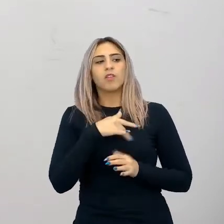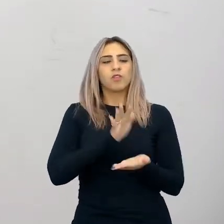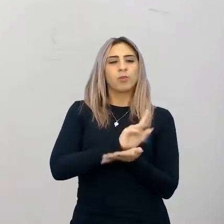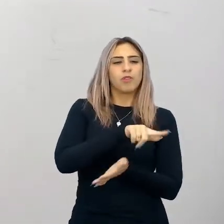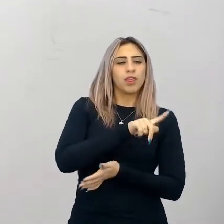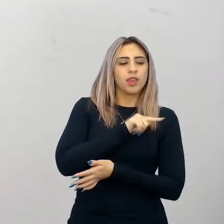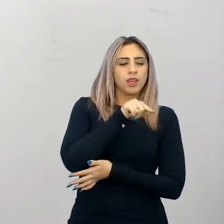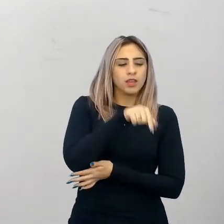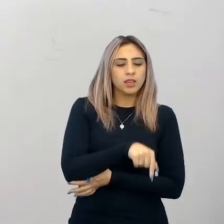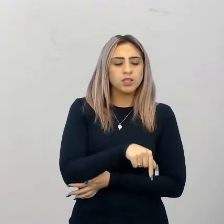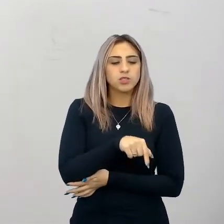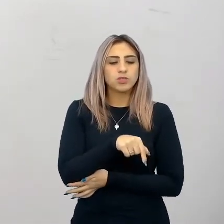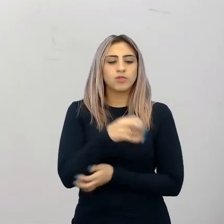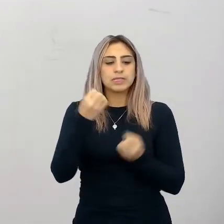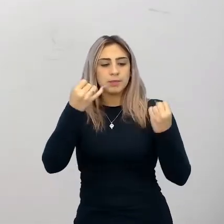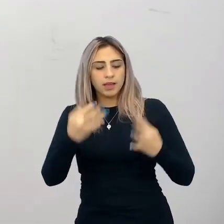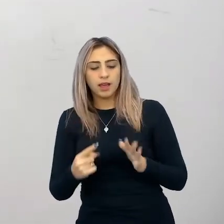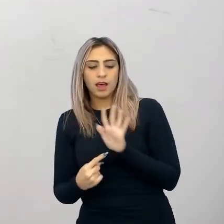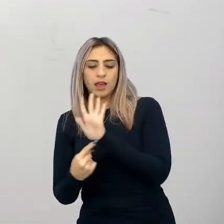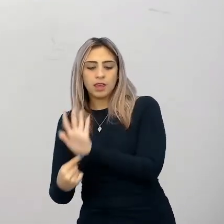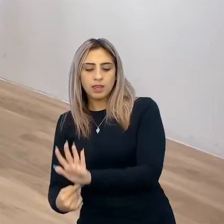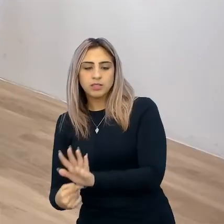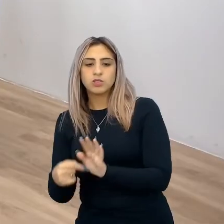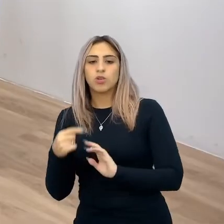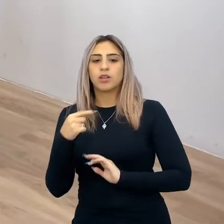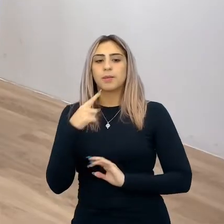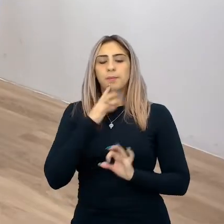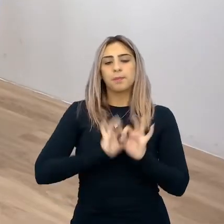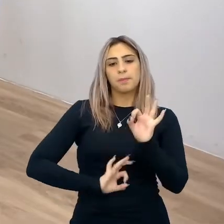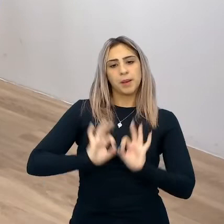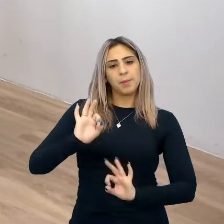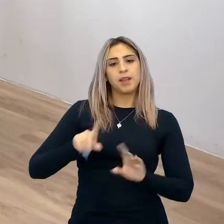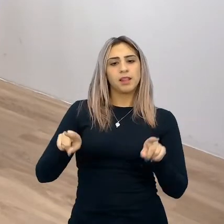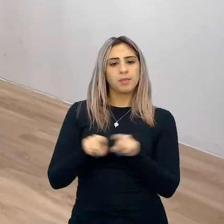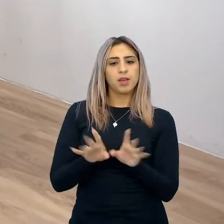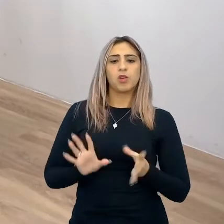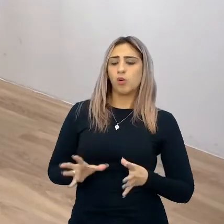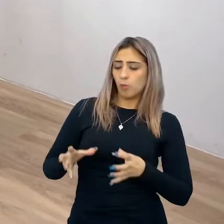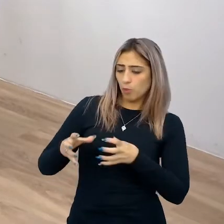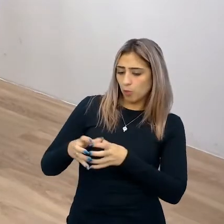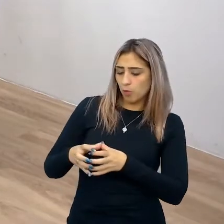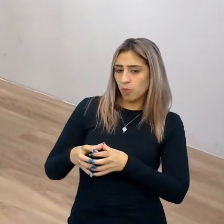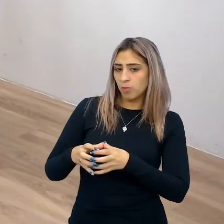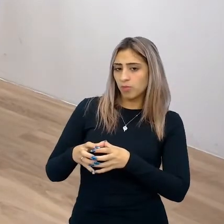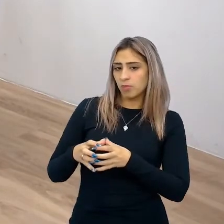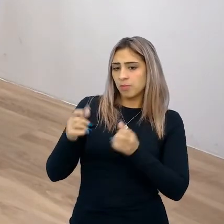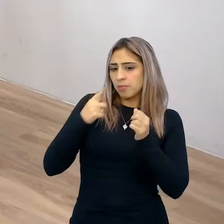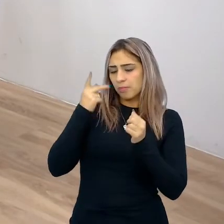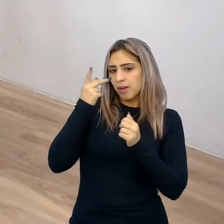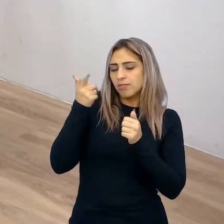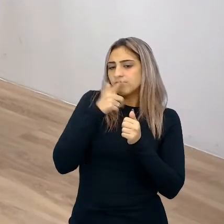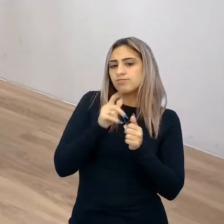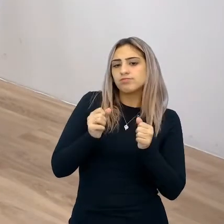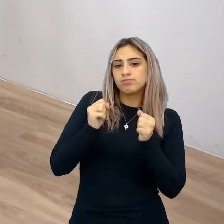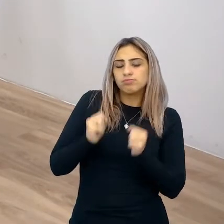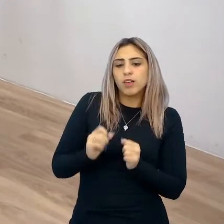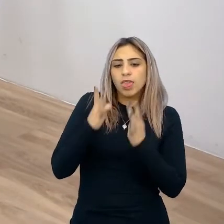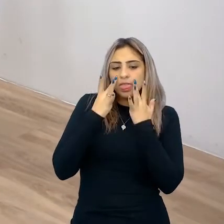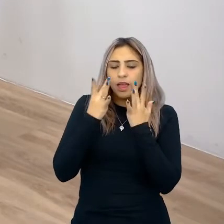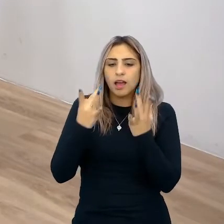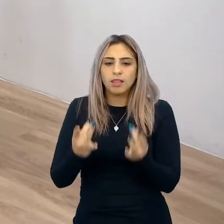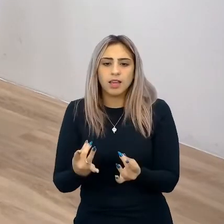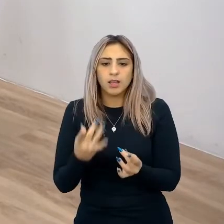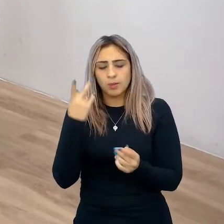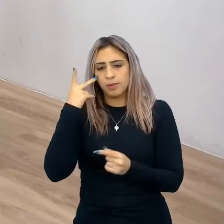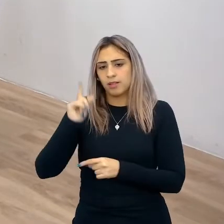vamos debater sobre isso depois. Preparar o público. E preparar, inclusive, o público para poder estar atento para